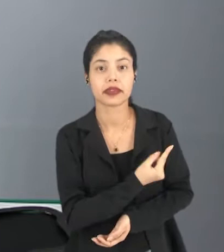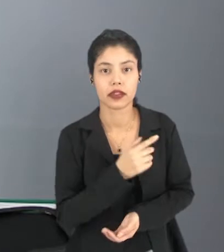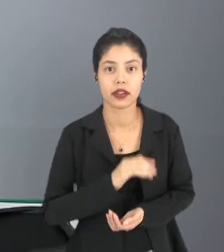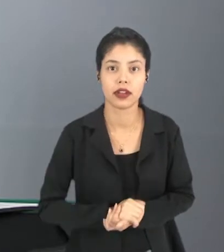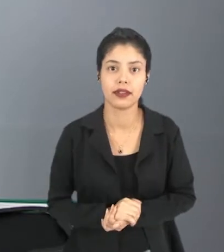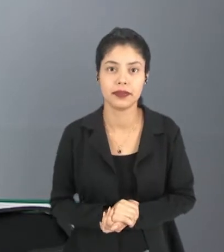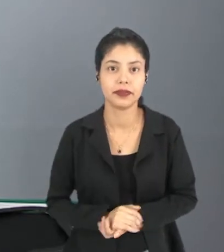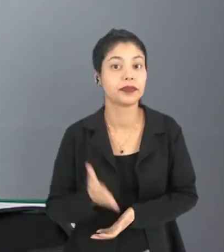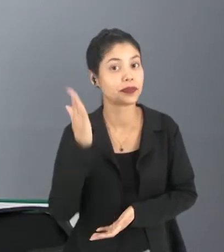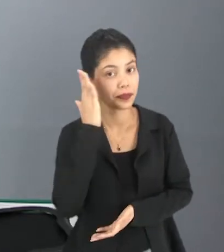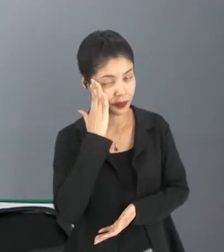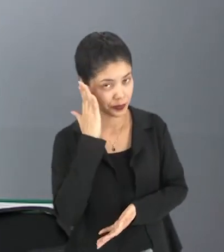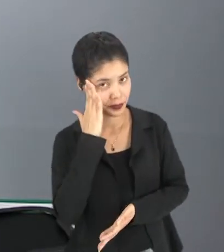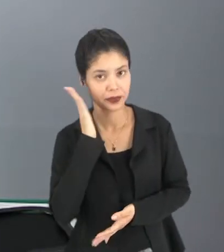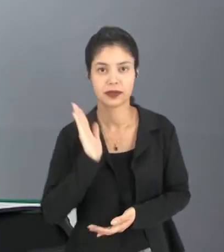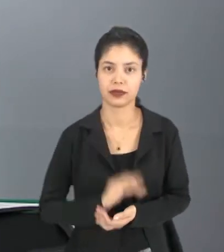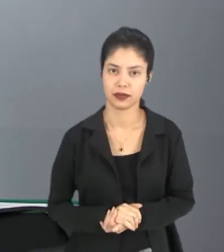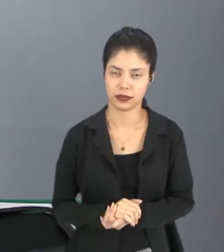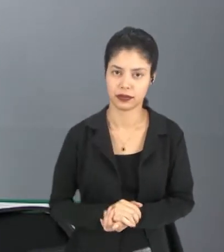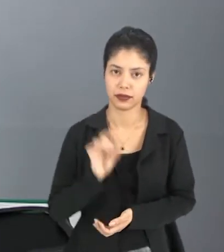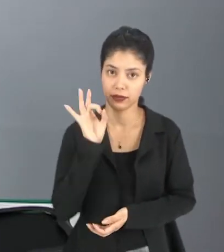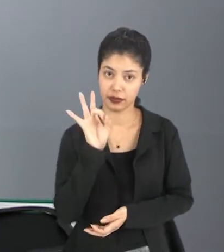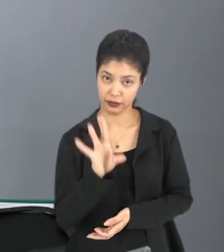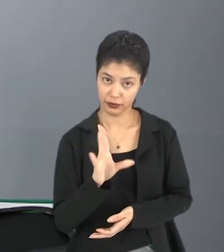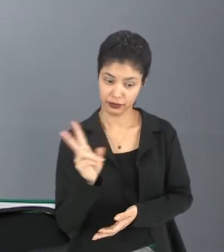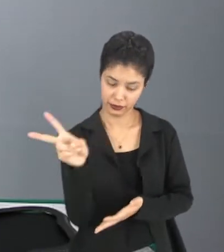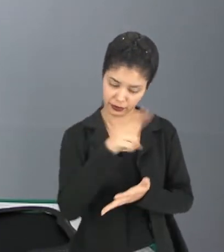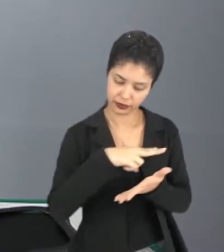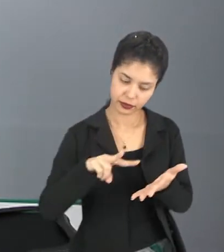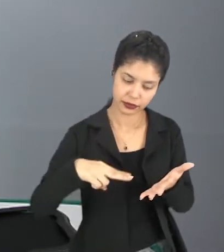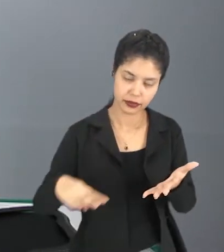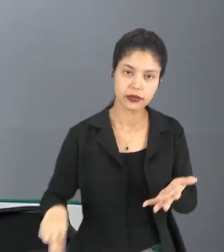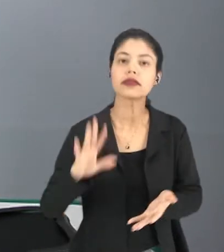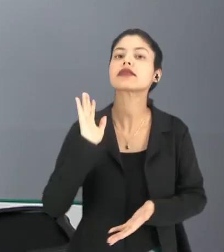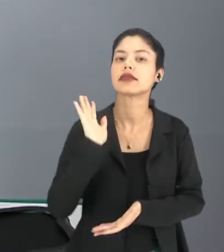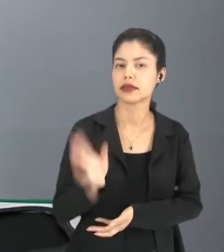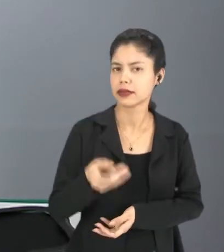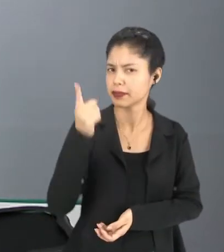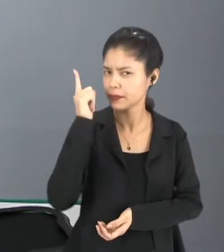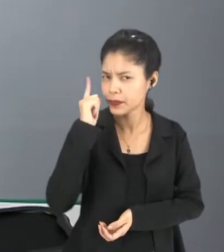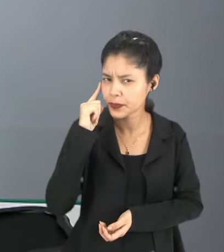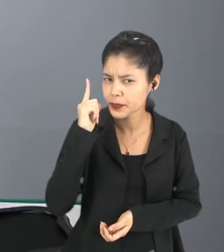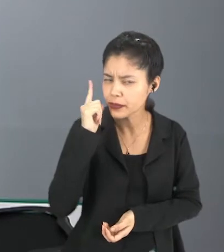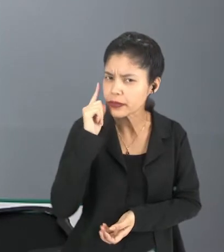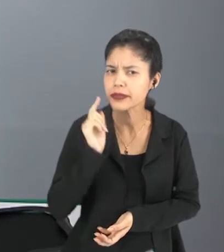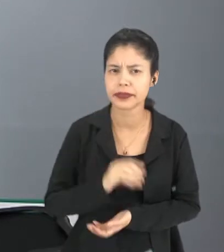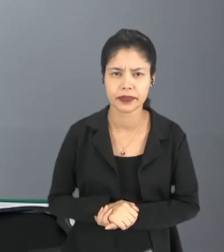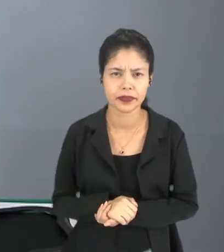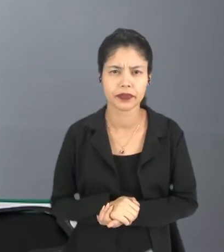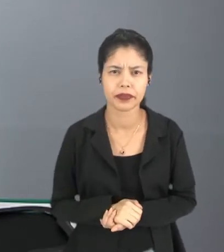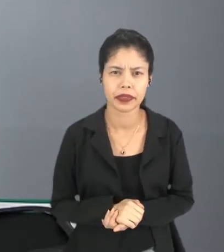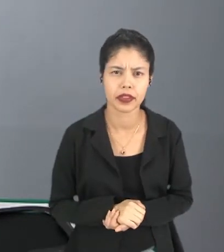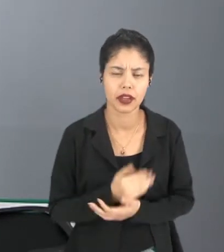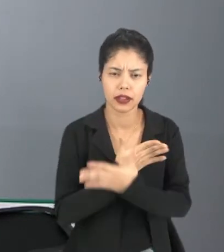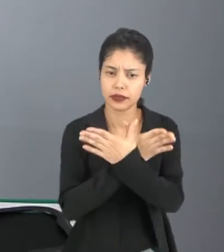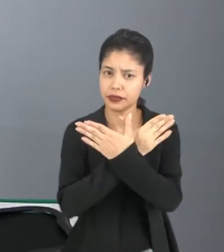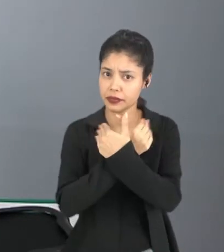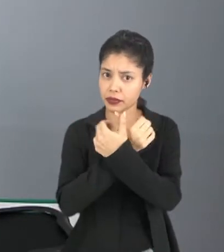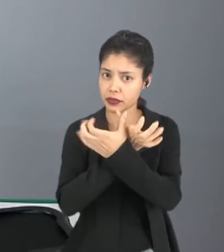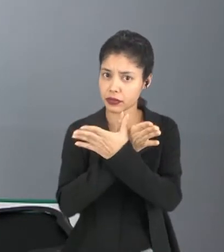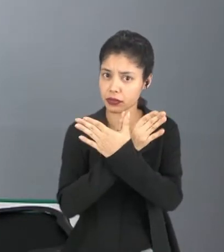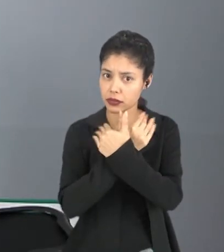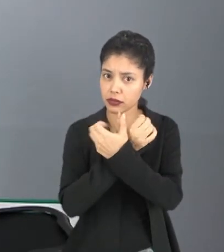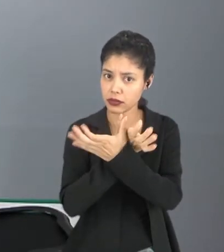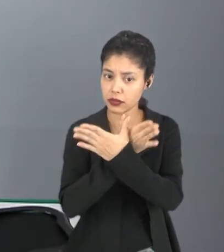conseguimos entender, que só de ler nós já imaginamos essas borboletas